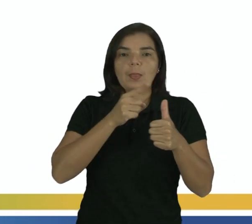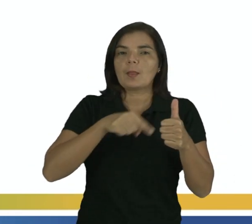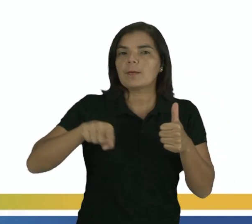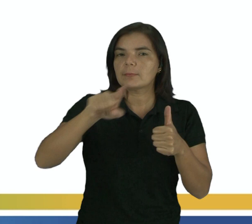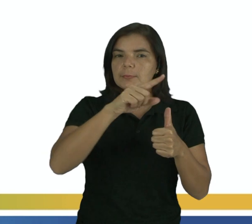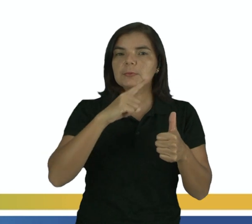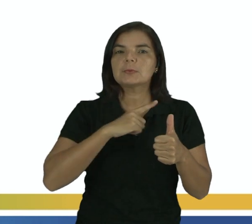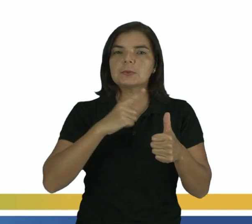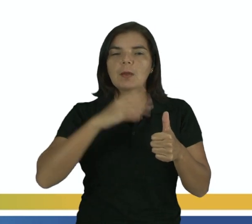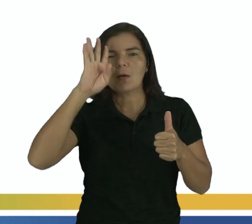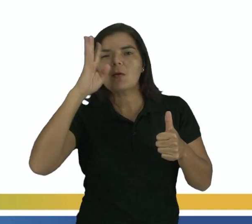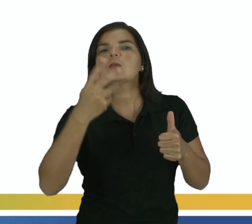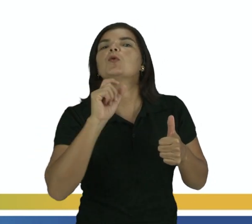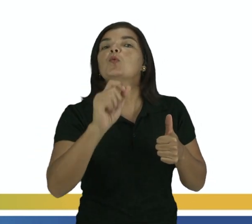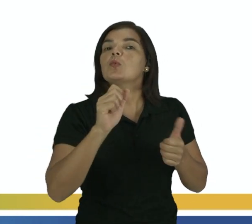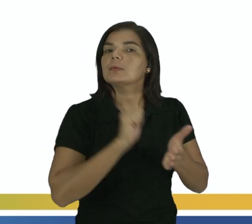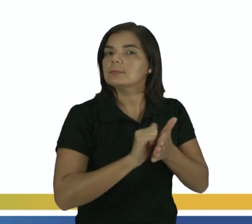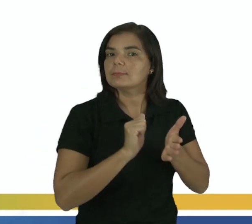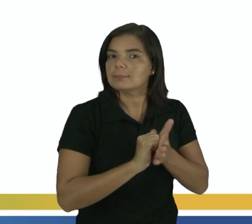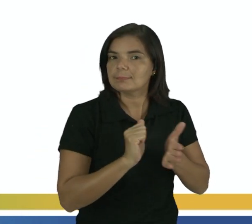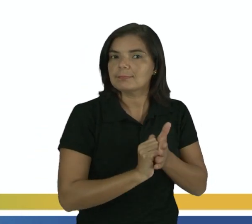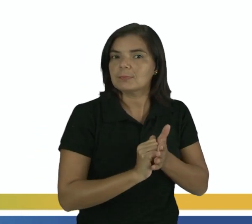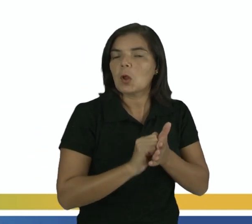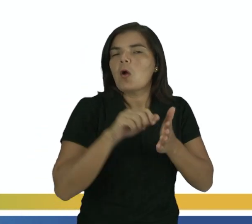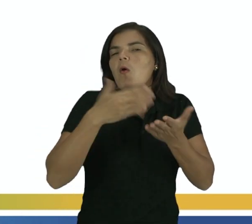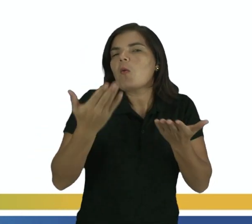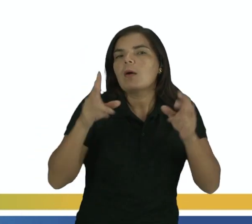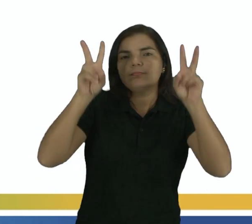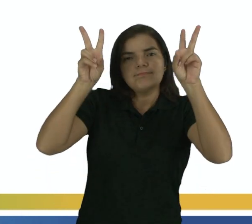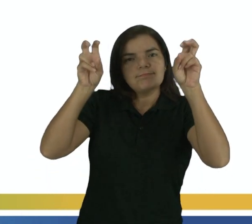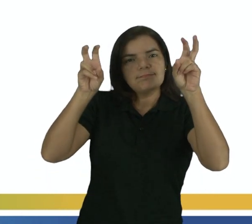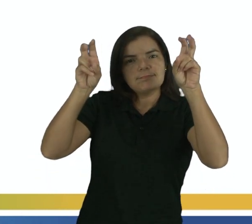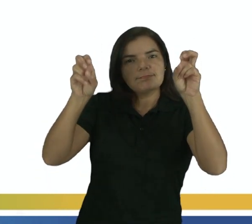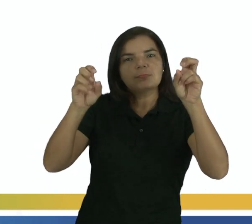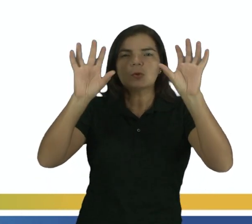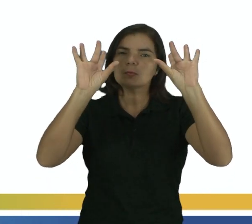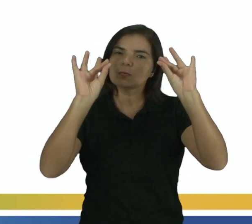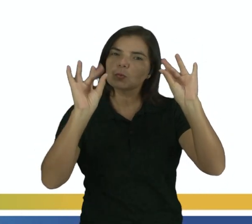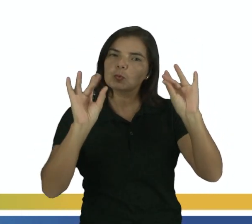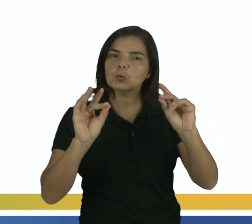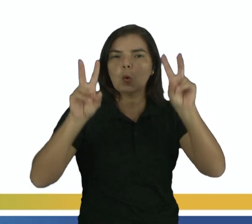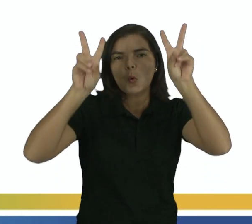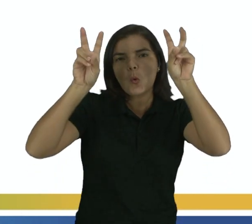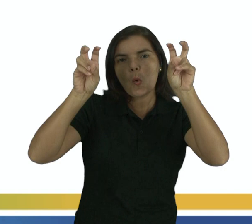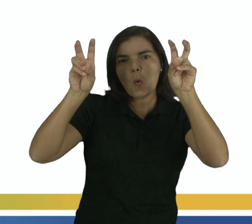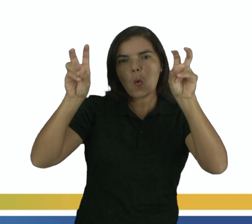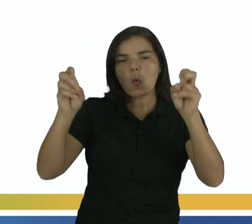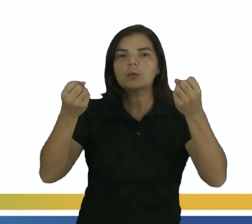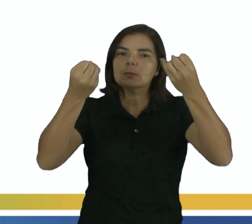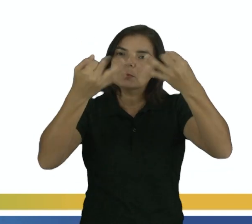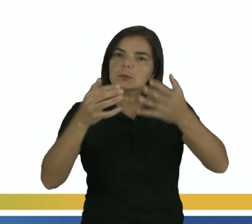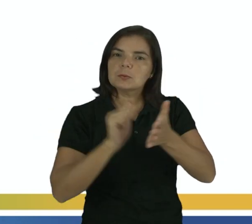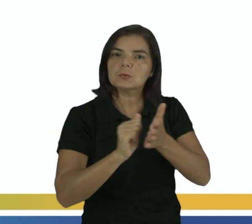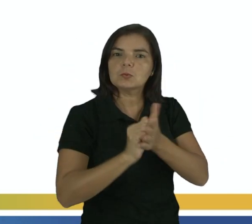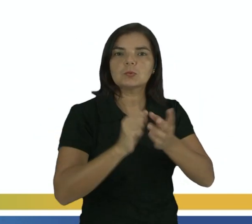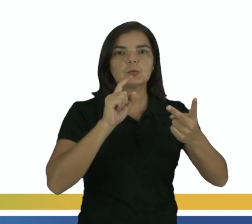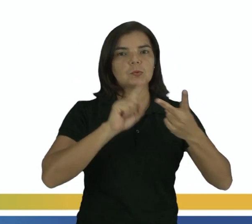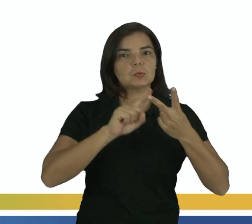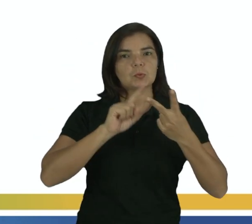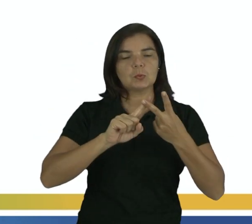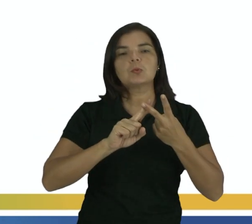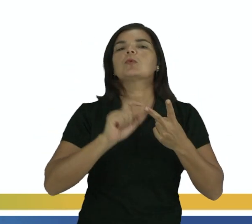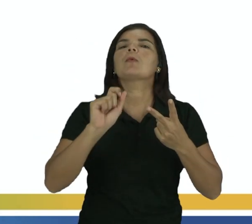tem que decidir o que você vai escrever, qual é o tema, você precisa definir o assunto que você vai abordar. Segundo